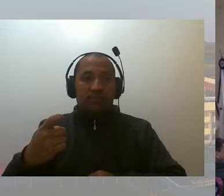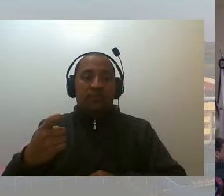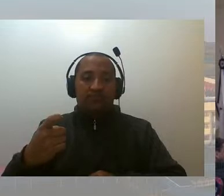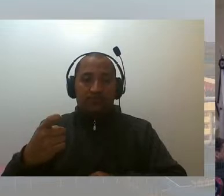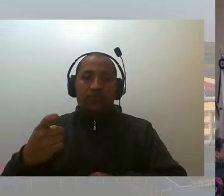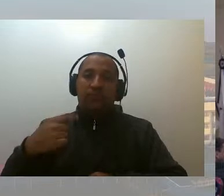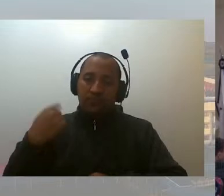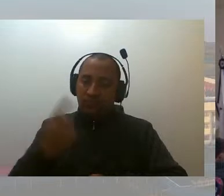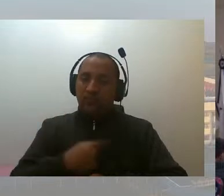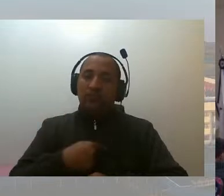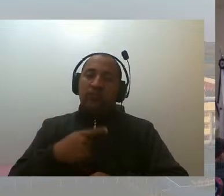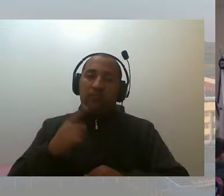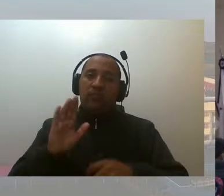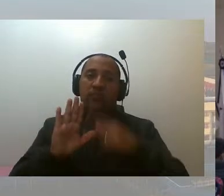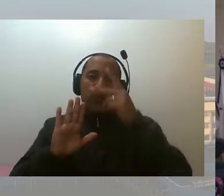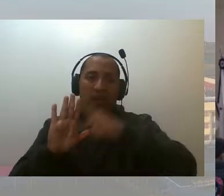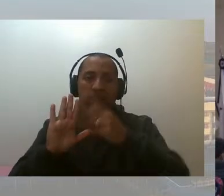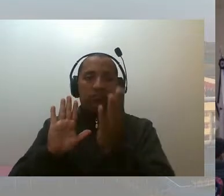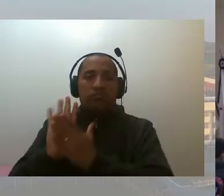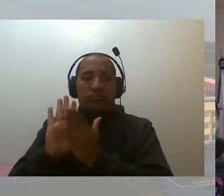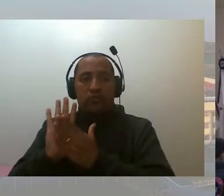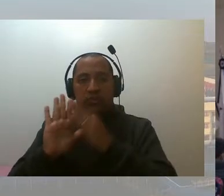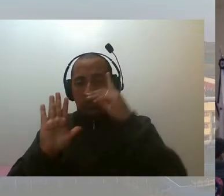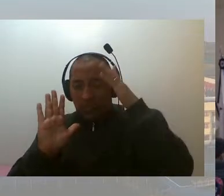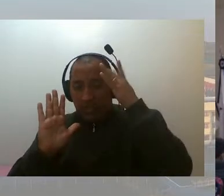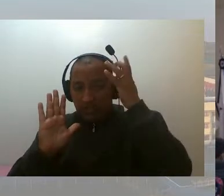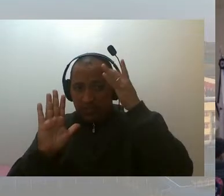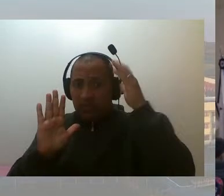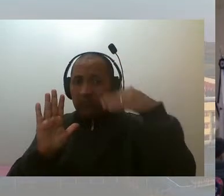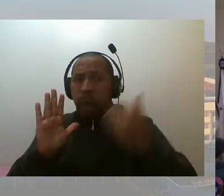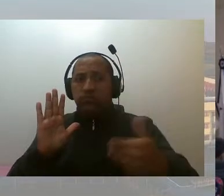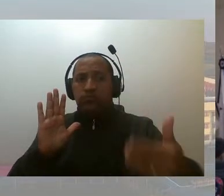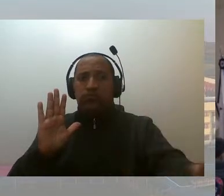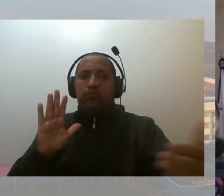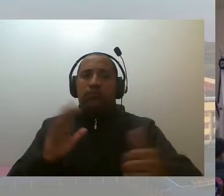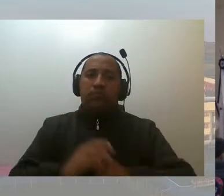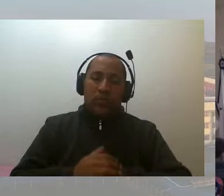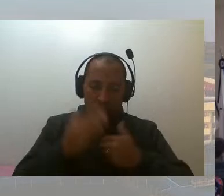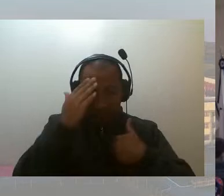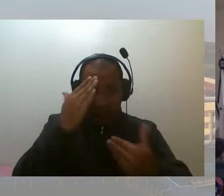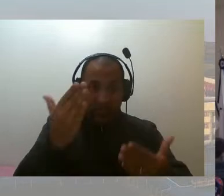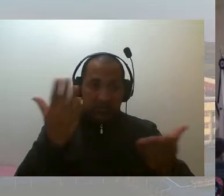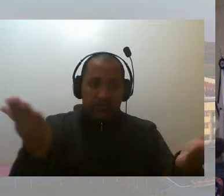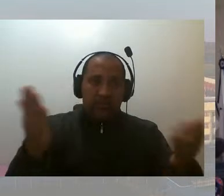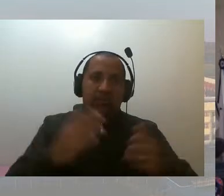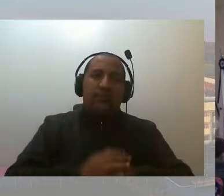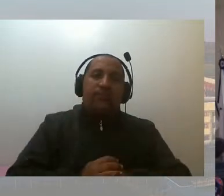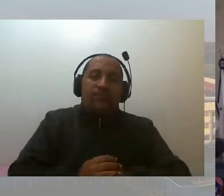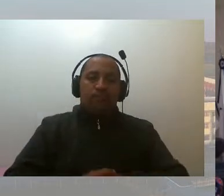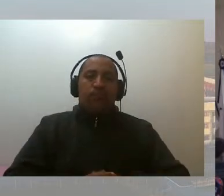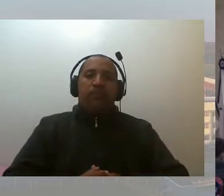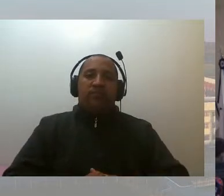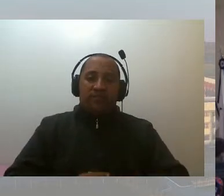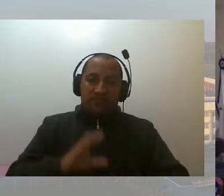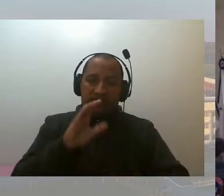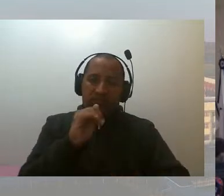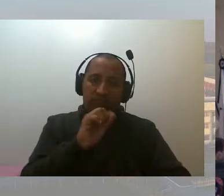e a nossa pauta diária, reitor. Obrigado. Ok, obrigado, Dili. Cássio.